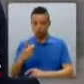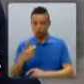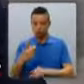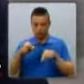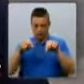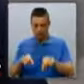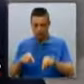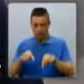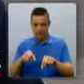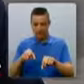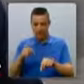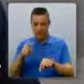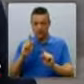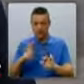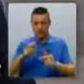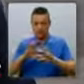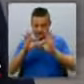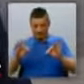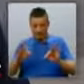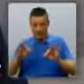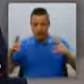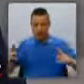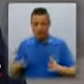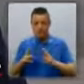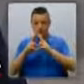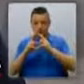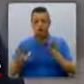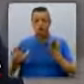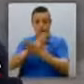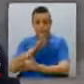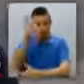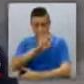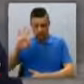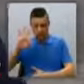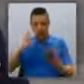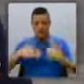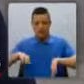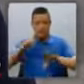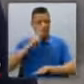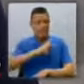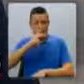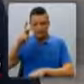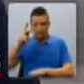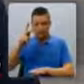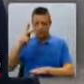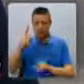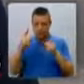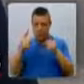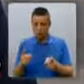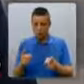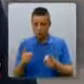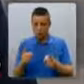imitação ao atentado de Paris de há um mês ao Charlie Hebdo. Em relação a essa viagem, Hélder, começou a